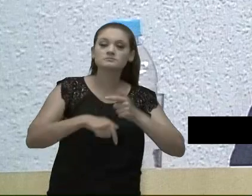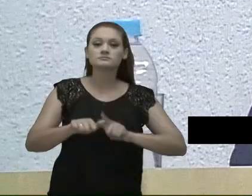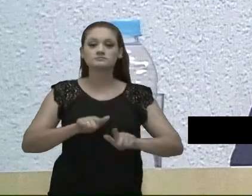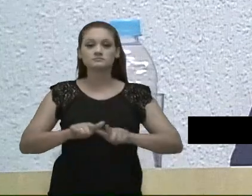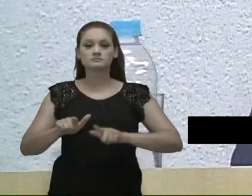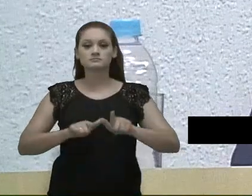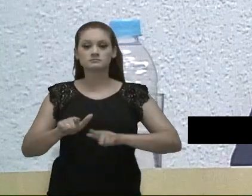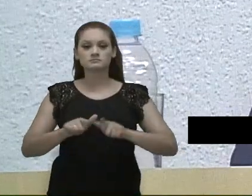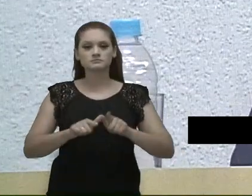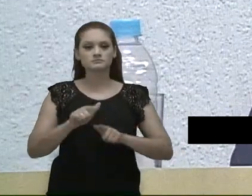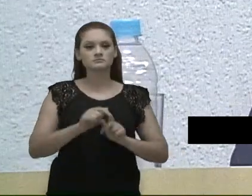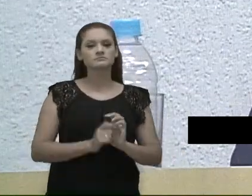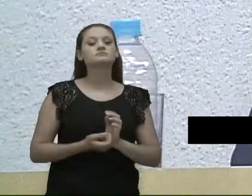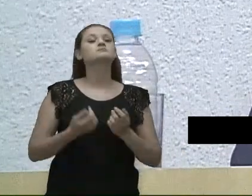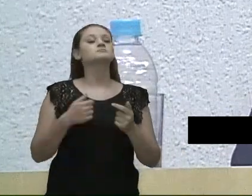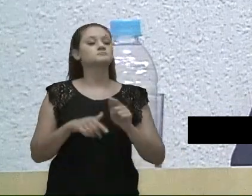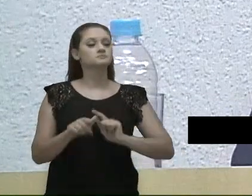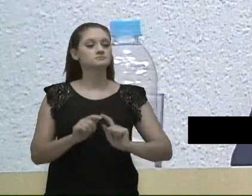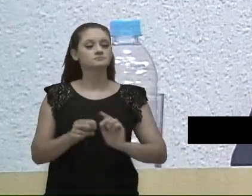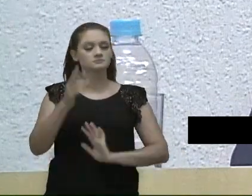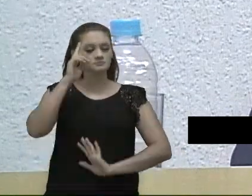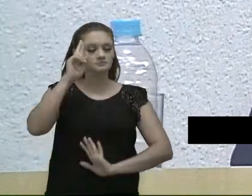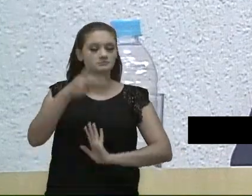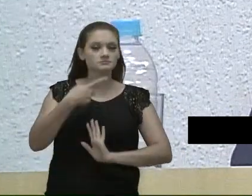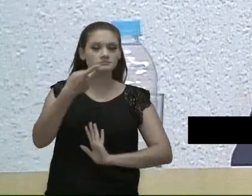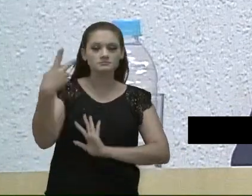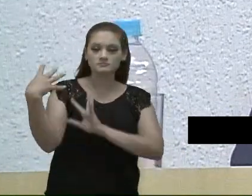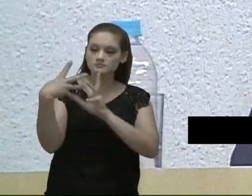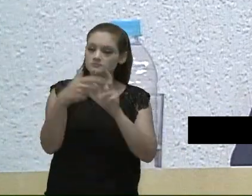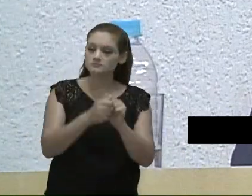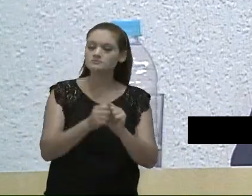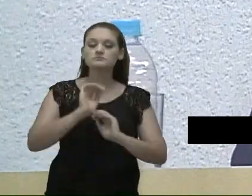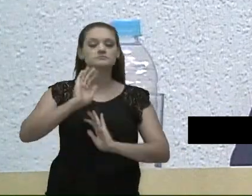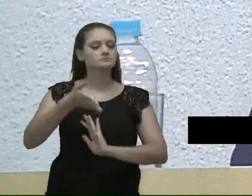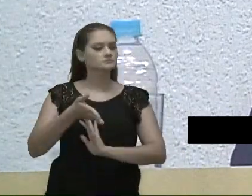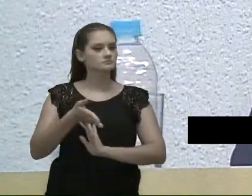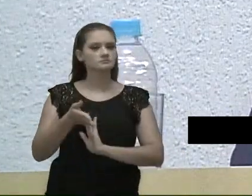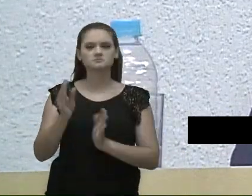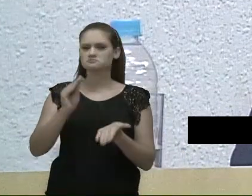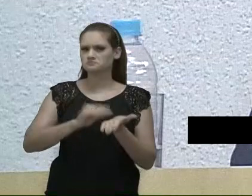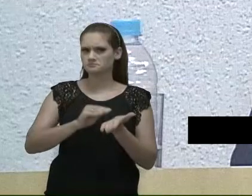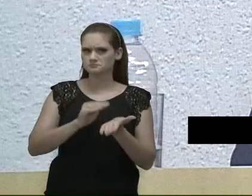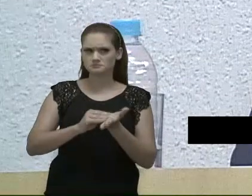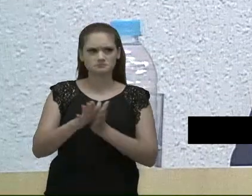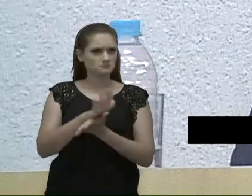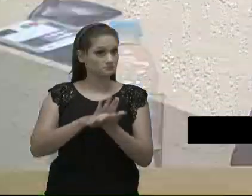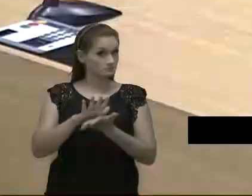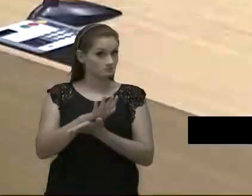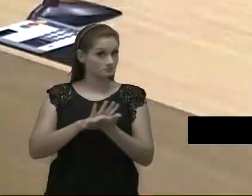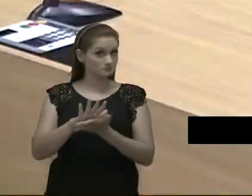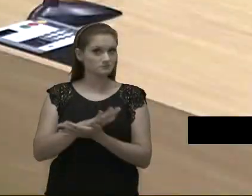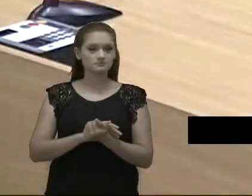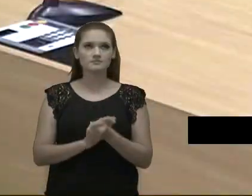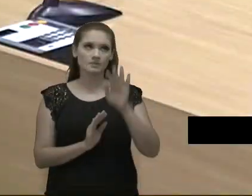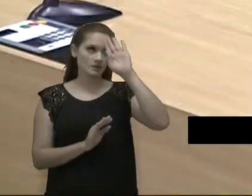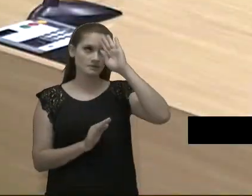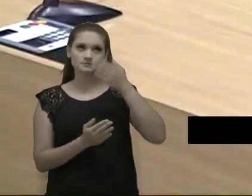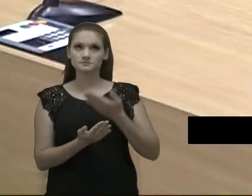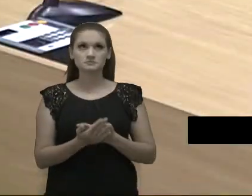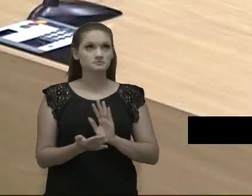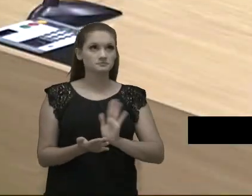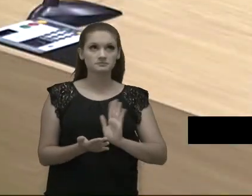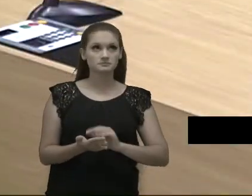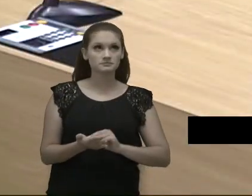e prestações de serviços, o senhor falou tudo, está tudo, tudo aí, nessas informações, não está faltando nada, né? Eu acredito que não esteja faltando nada. Tá